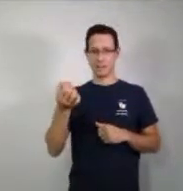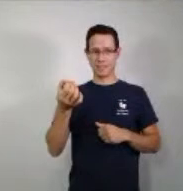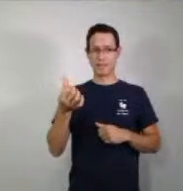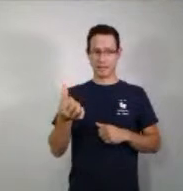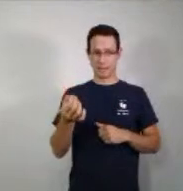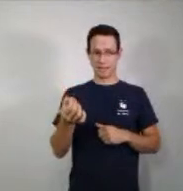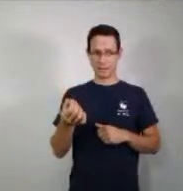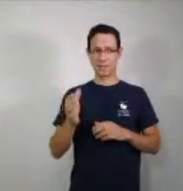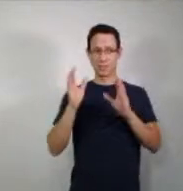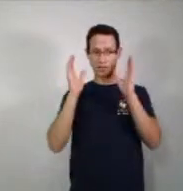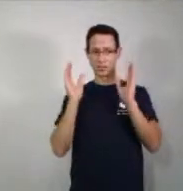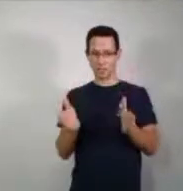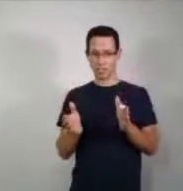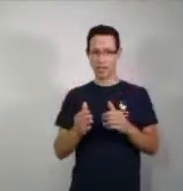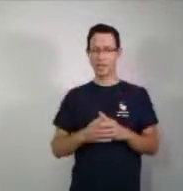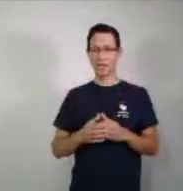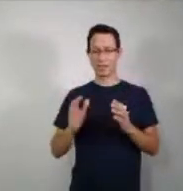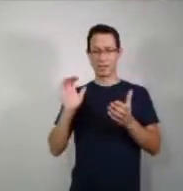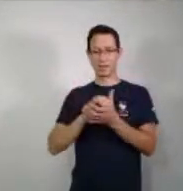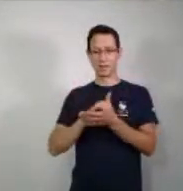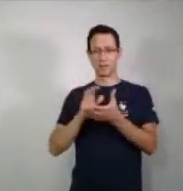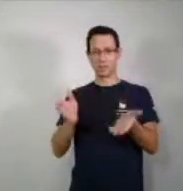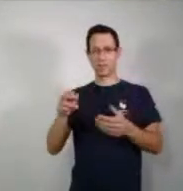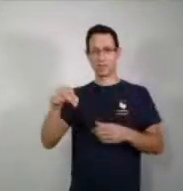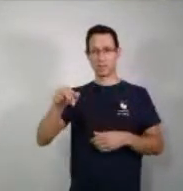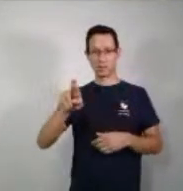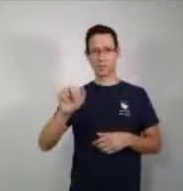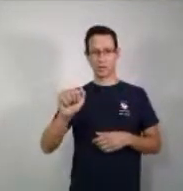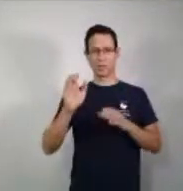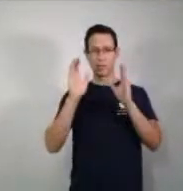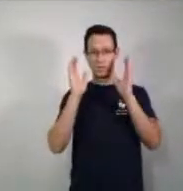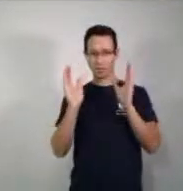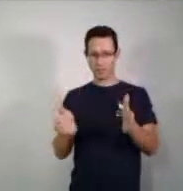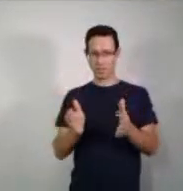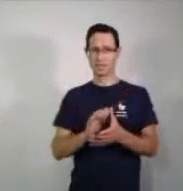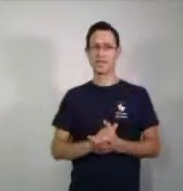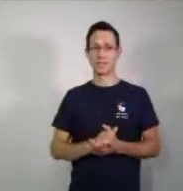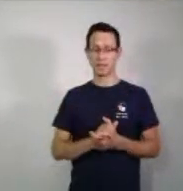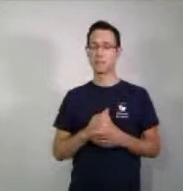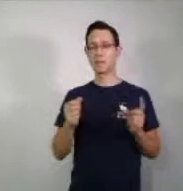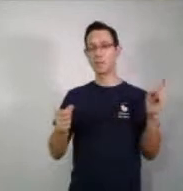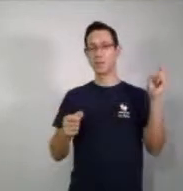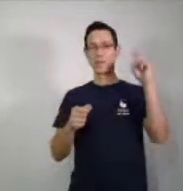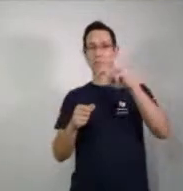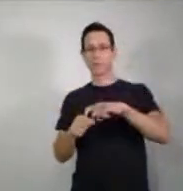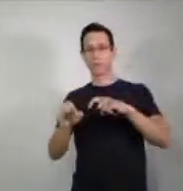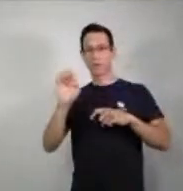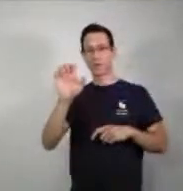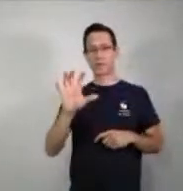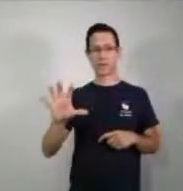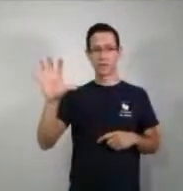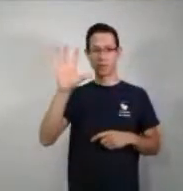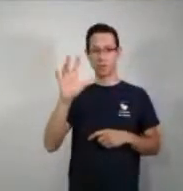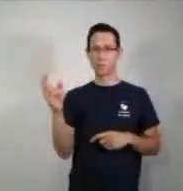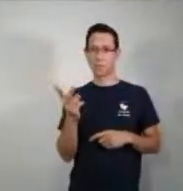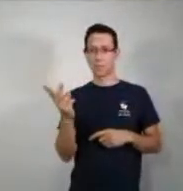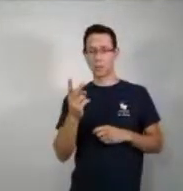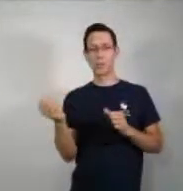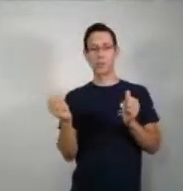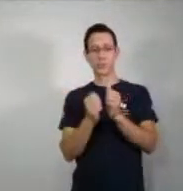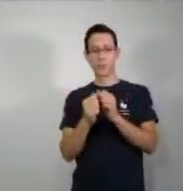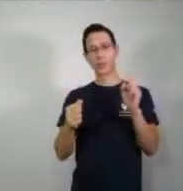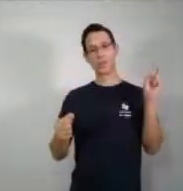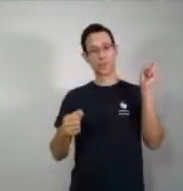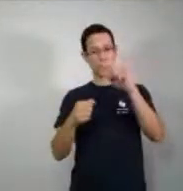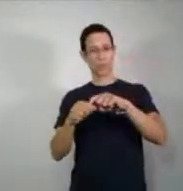ele então muda o governo na Hungria e ele é convidado para voltar para a Europa. Os dois juntos voltam para a Europa pela